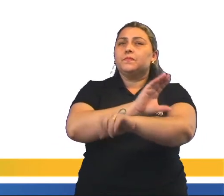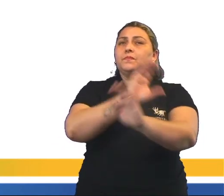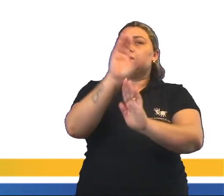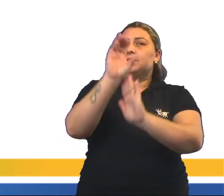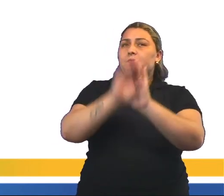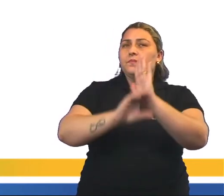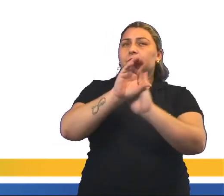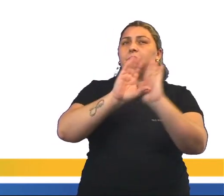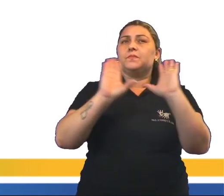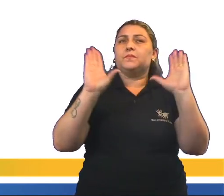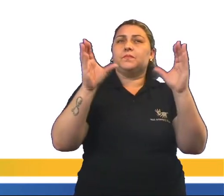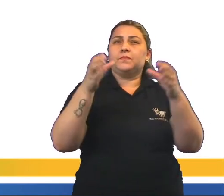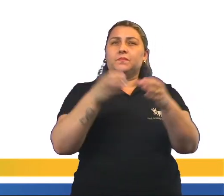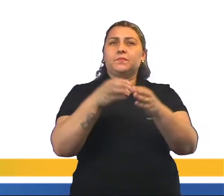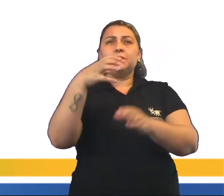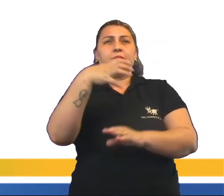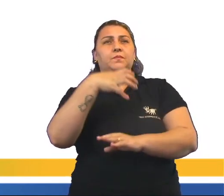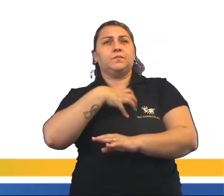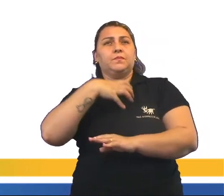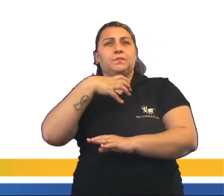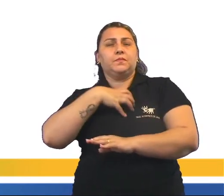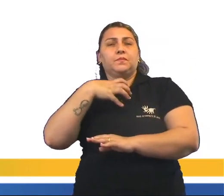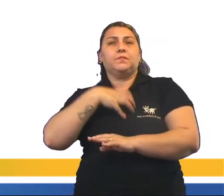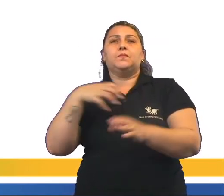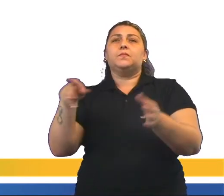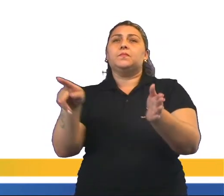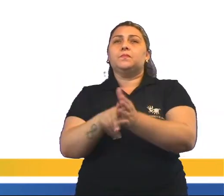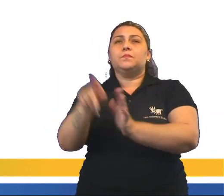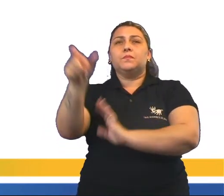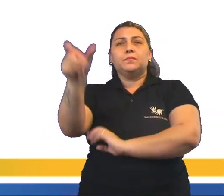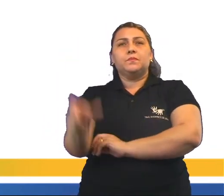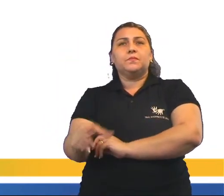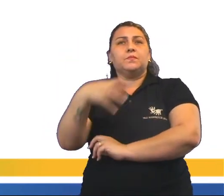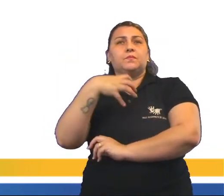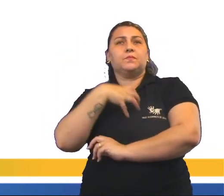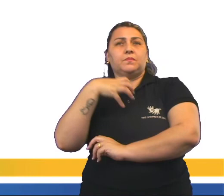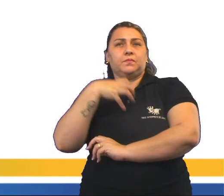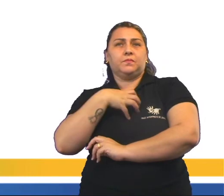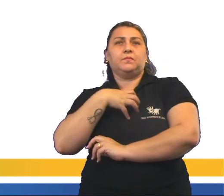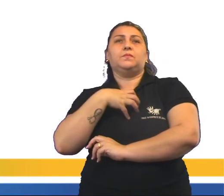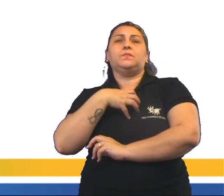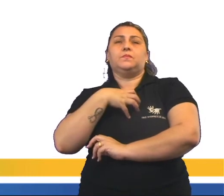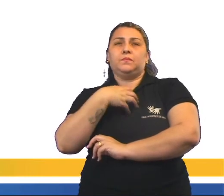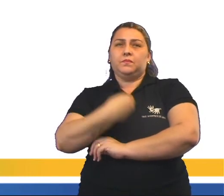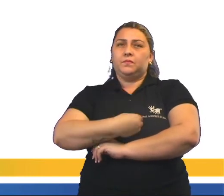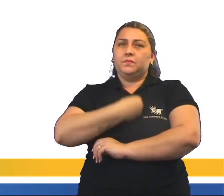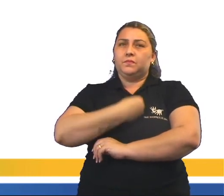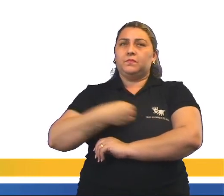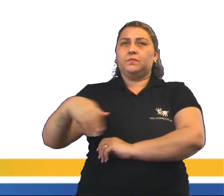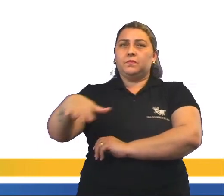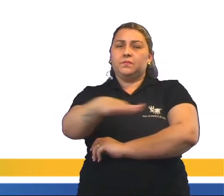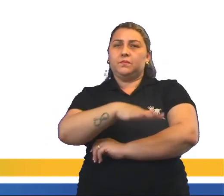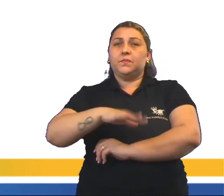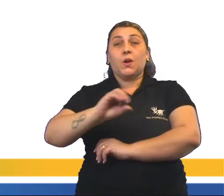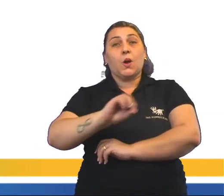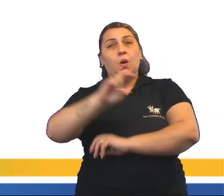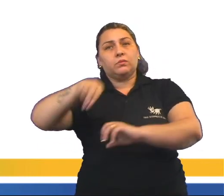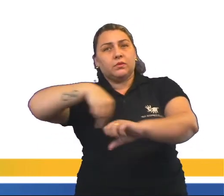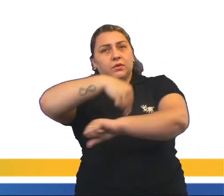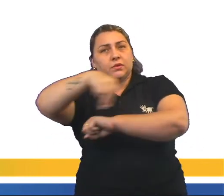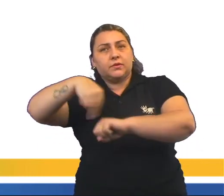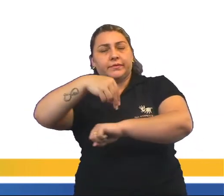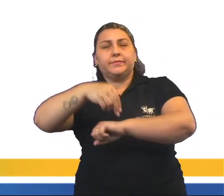Identidade nacional é o conceito que sintetiza um conjunto de sentimentos, os quais fazem o indivíduo sentir-se parte integrante de